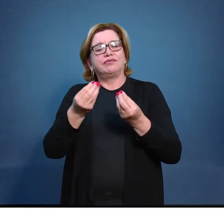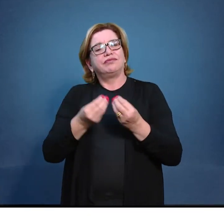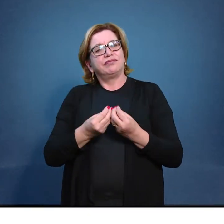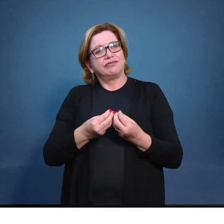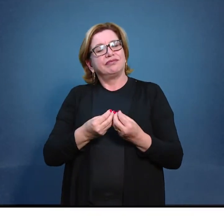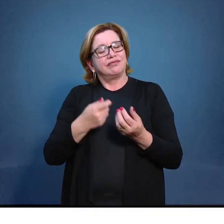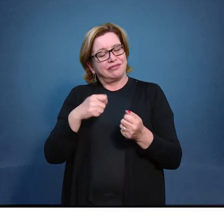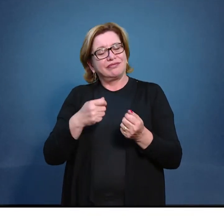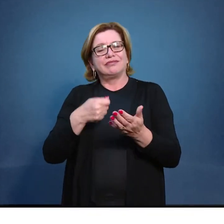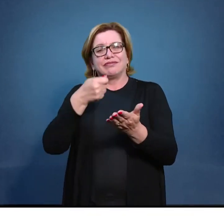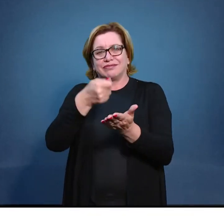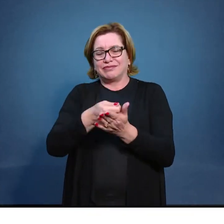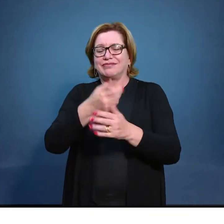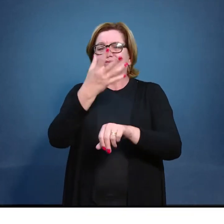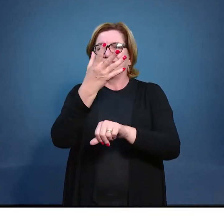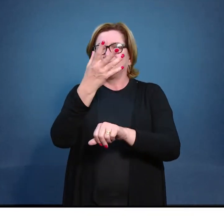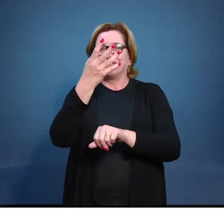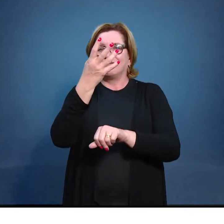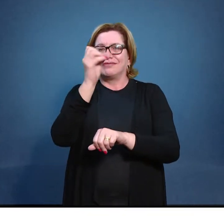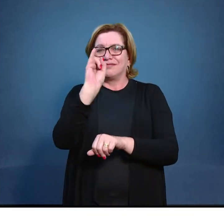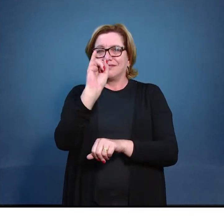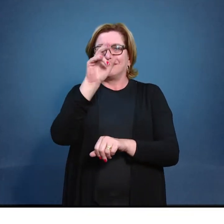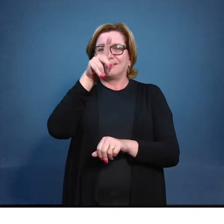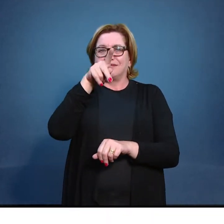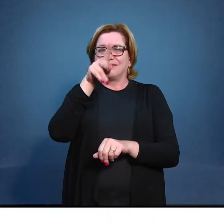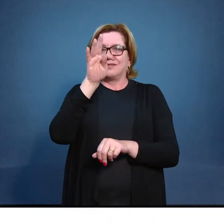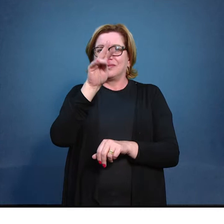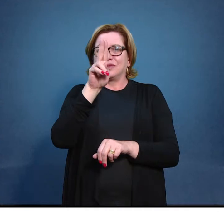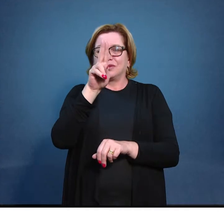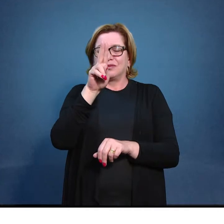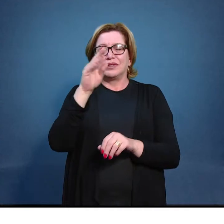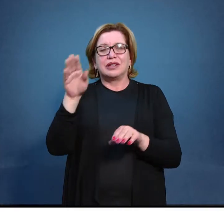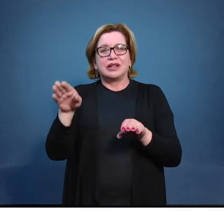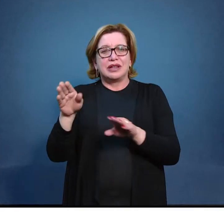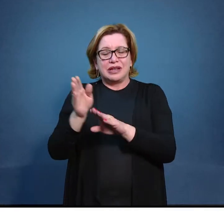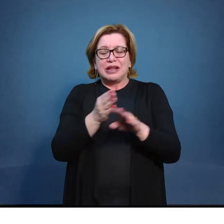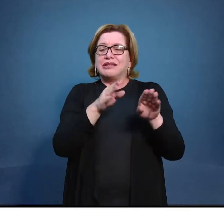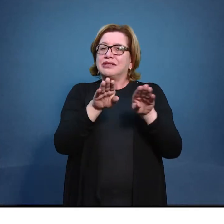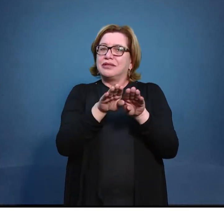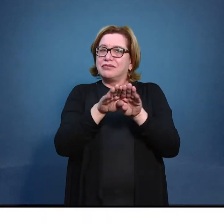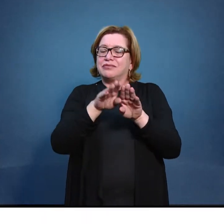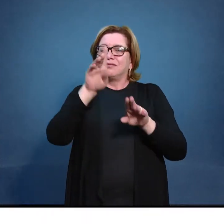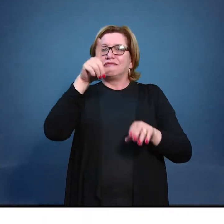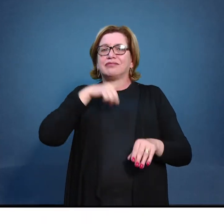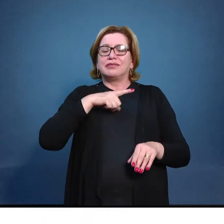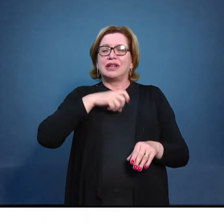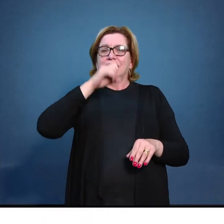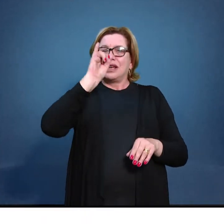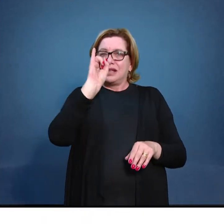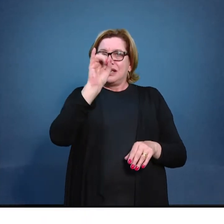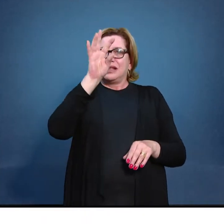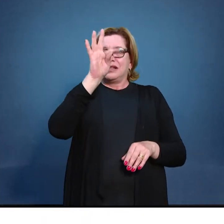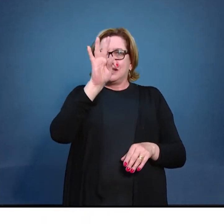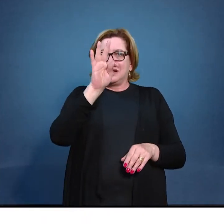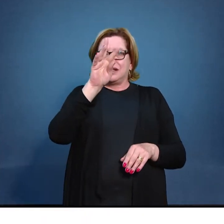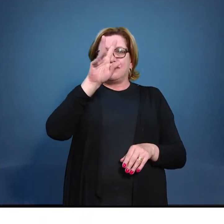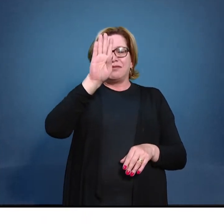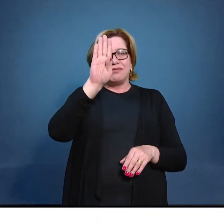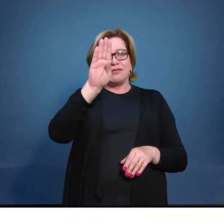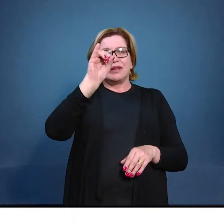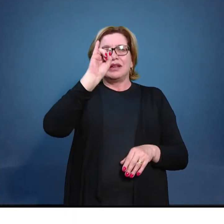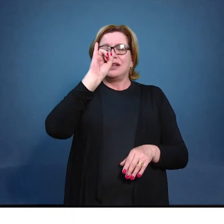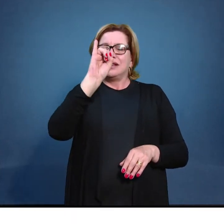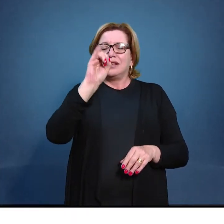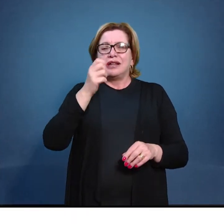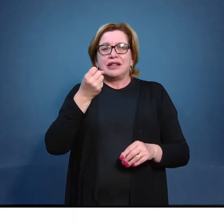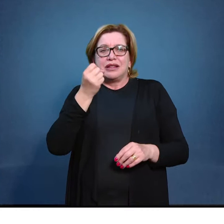terreno. Também temos o caso do ITBI, Imposto sobre Transmissão de Bens Imóveis. Quando você faz a venda